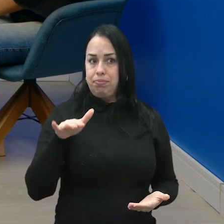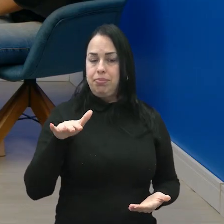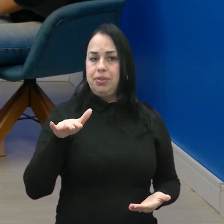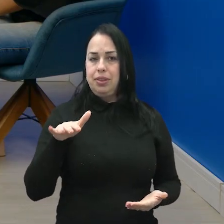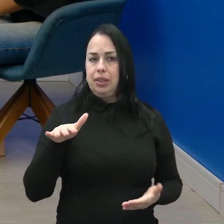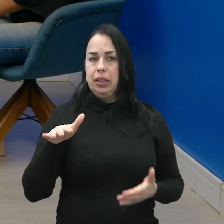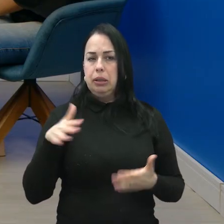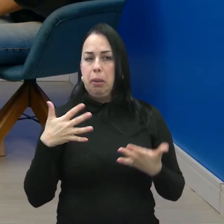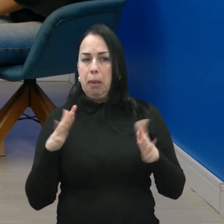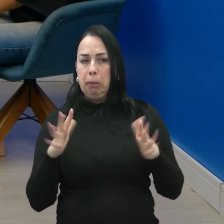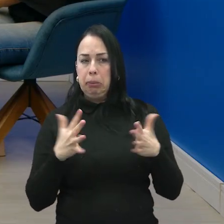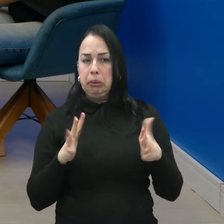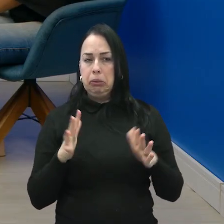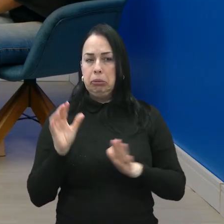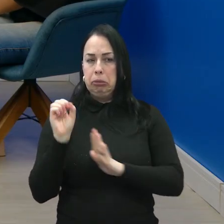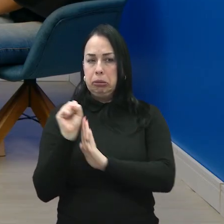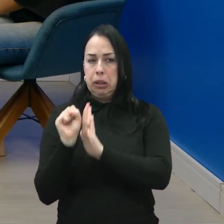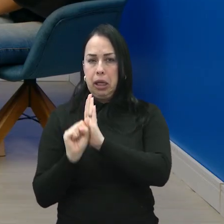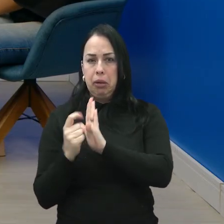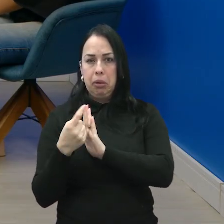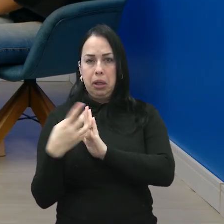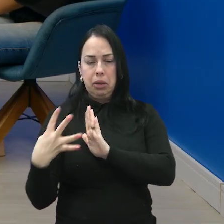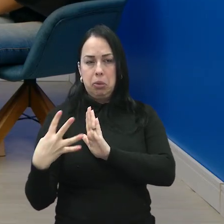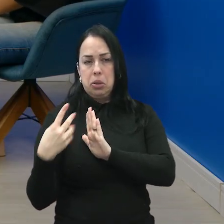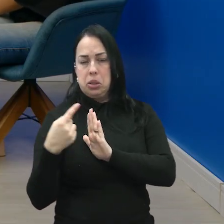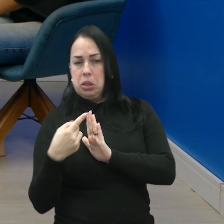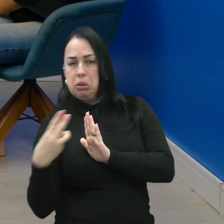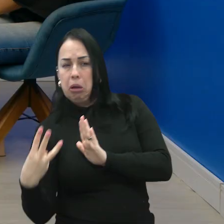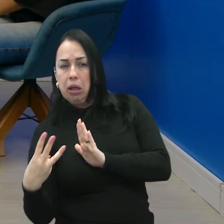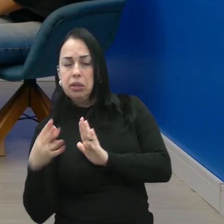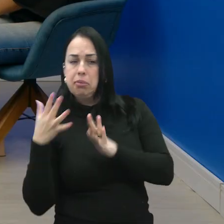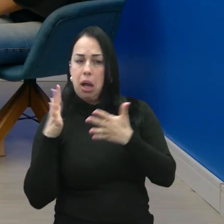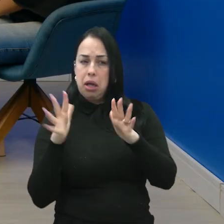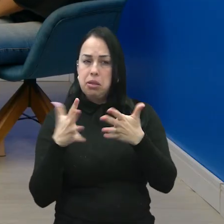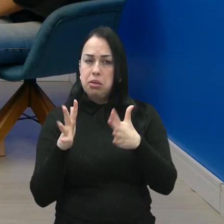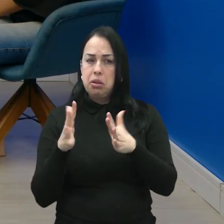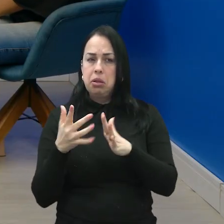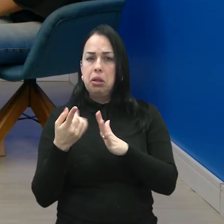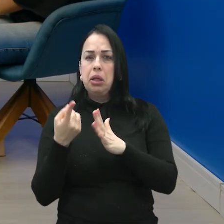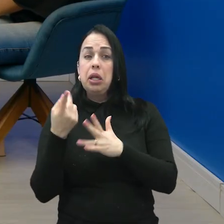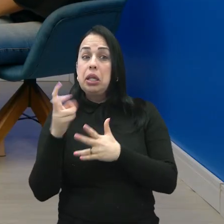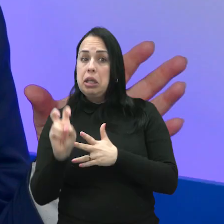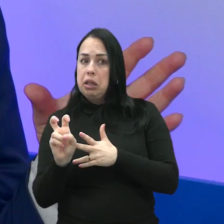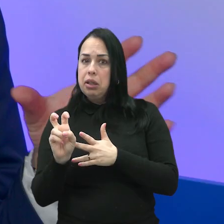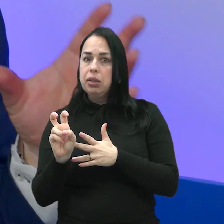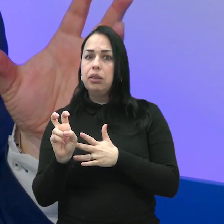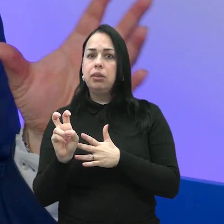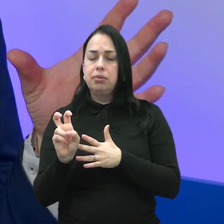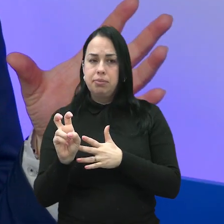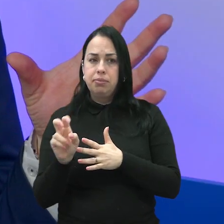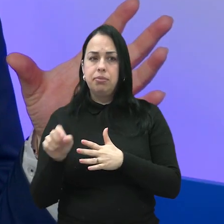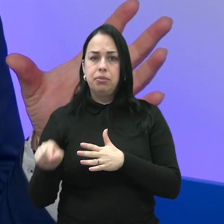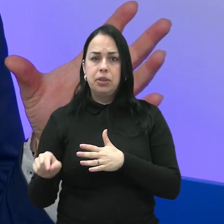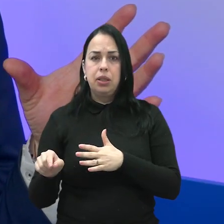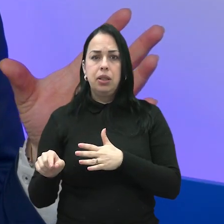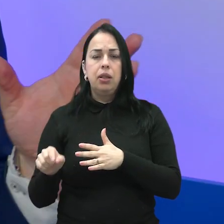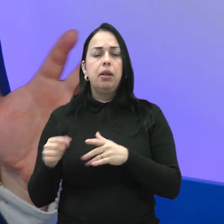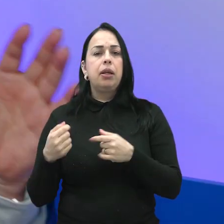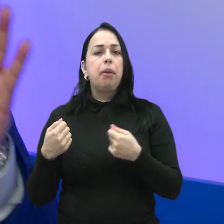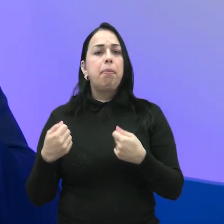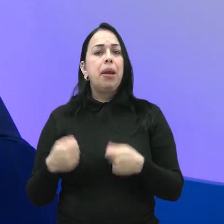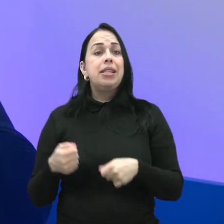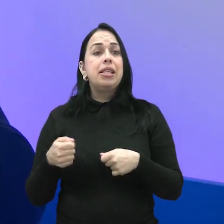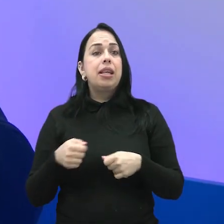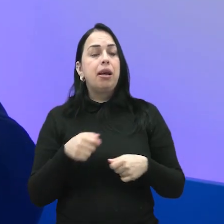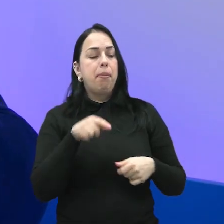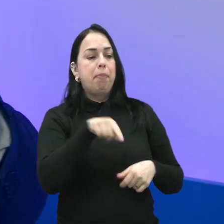ele data mais ou menos do século XIV, XIII, XV, quando Montesquieu colocou